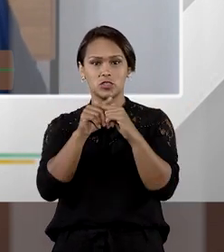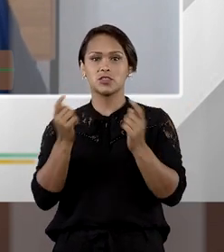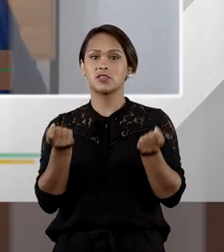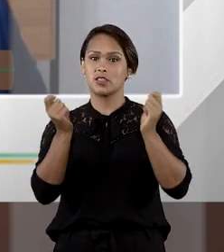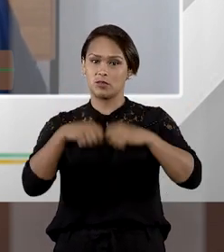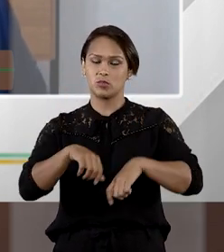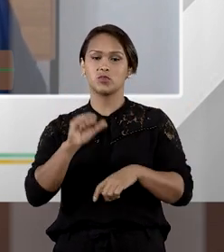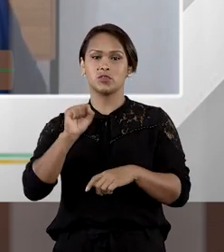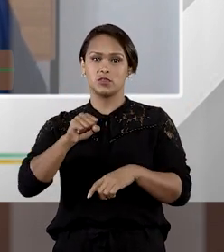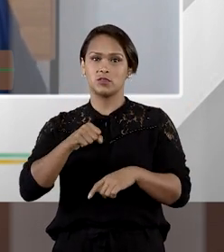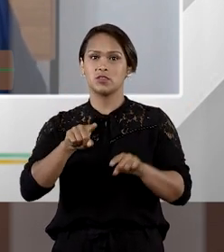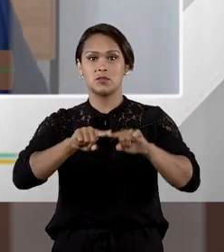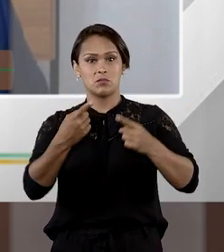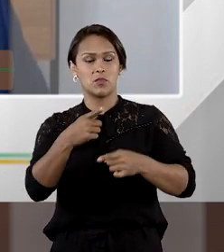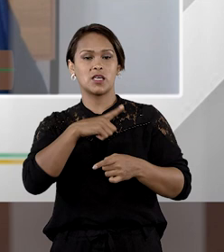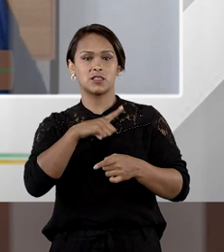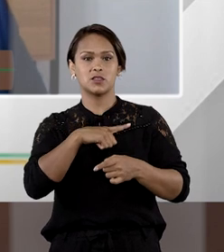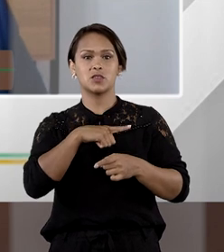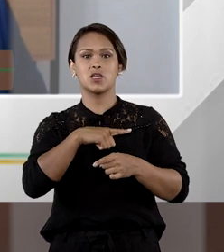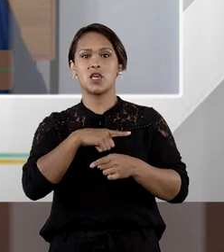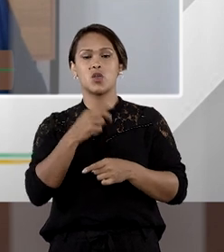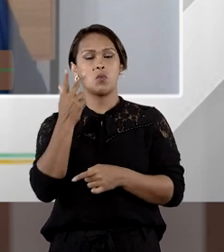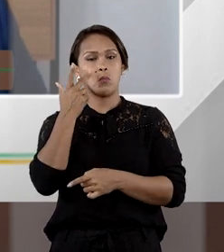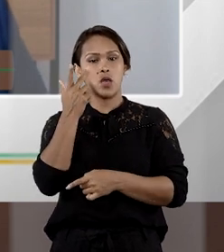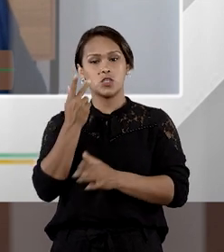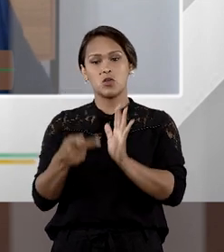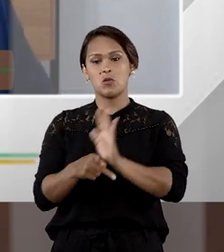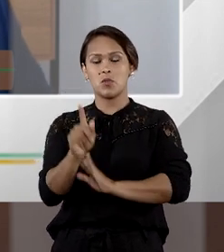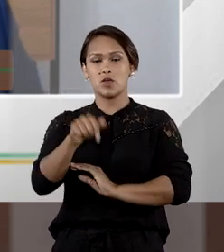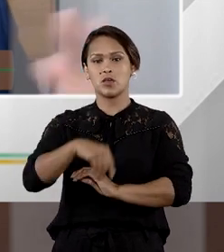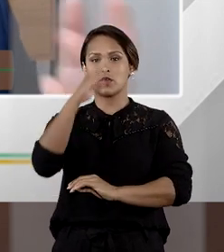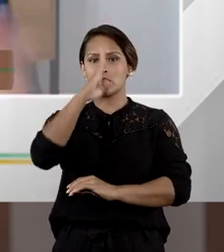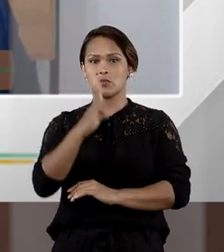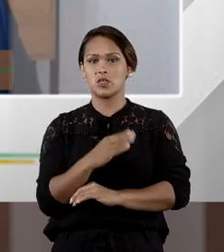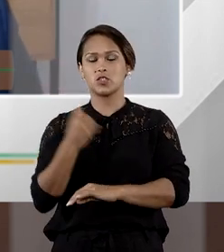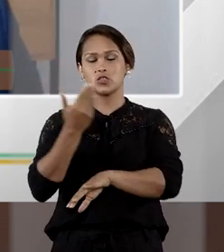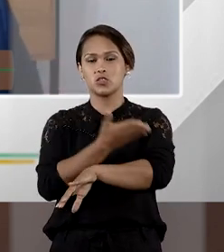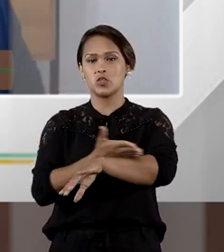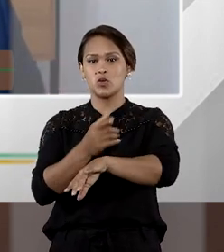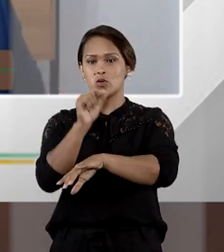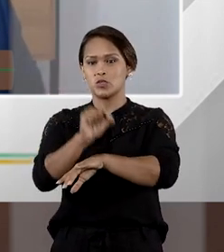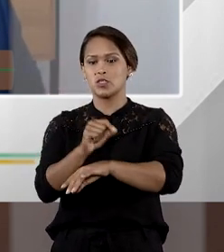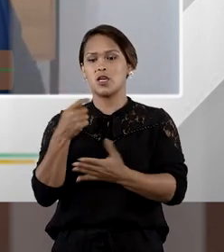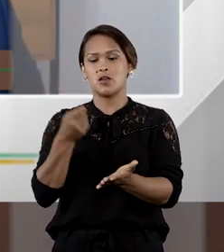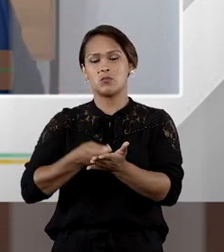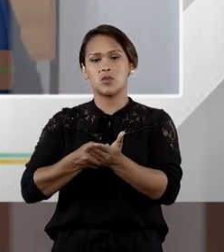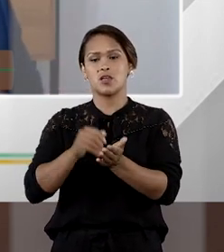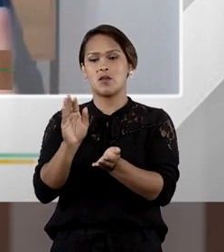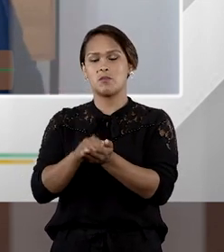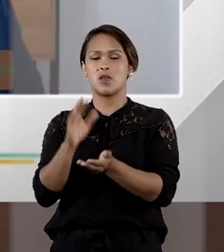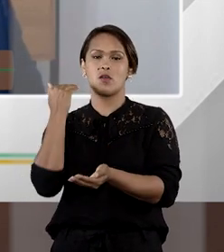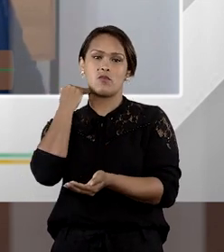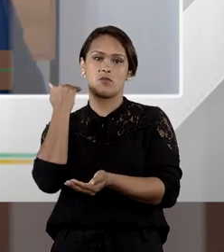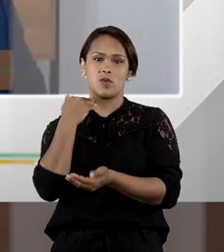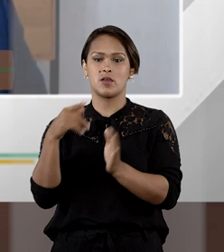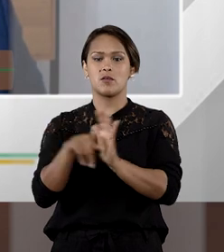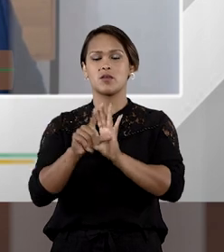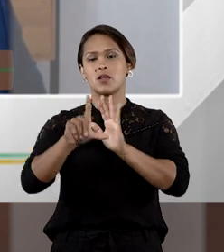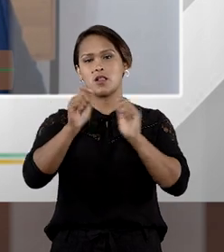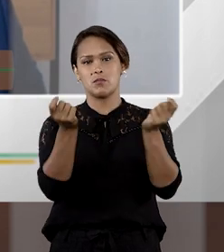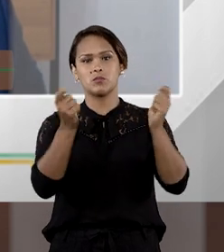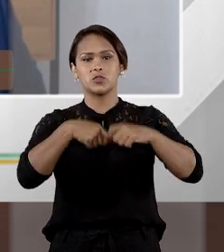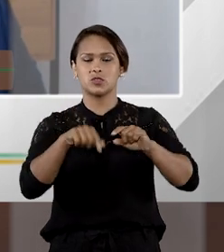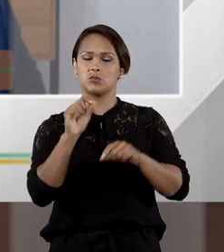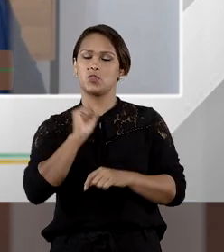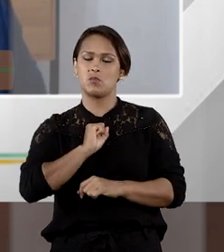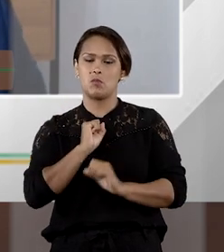é possível, apesar de que o que é mais comum no Brasil, por costume, é o pagamento por pensão, mas a lei faculta a